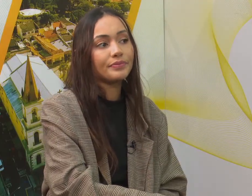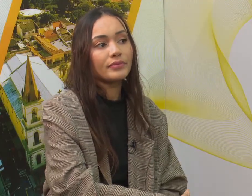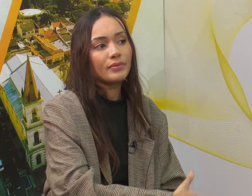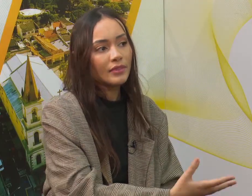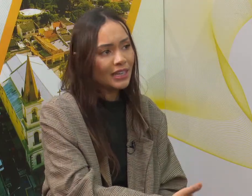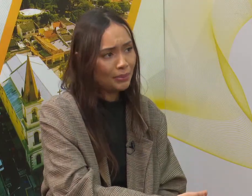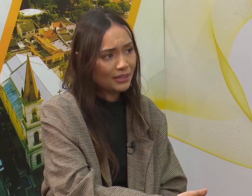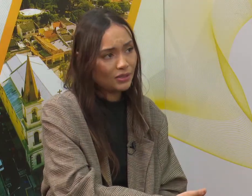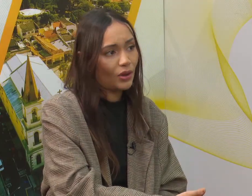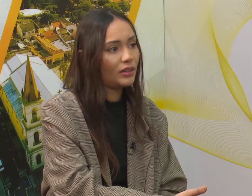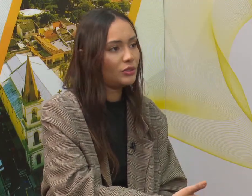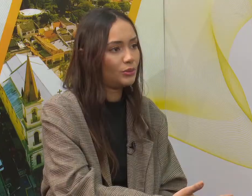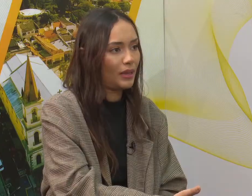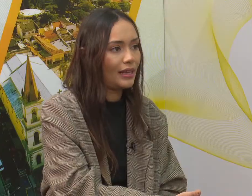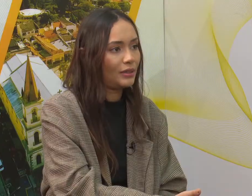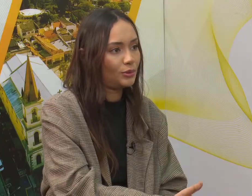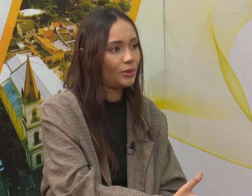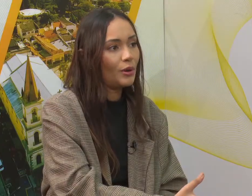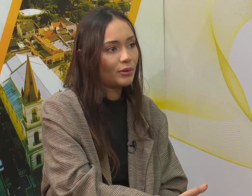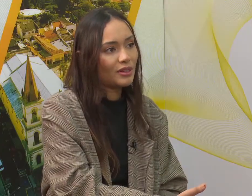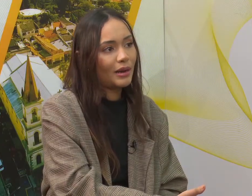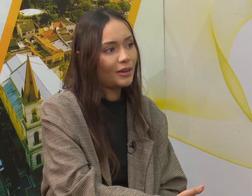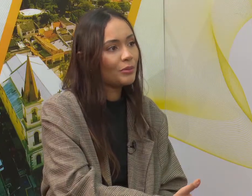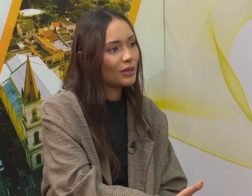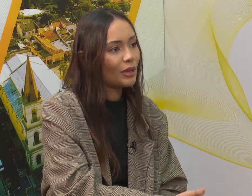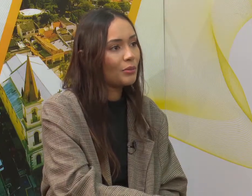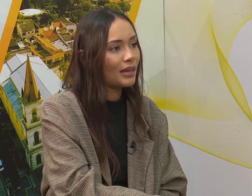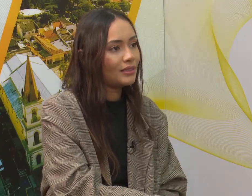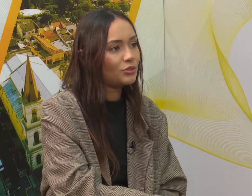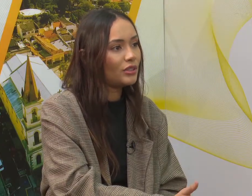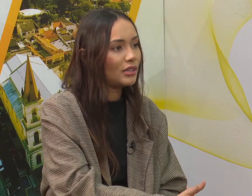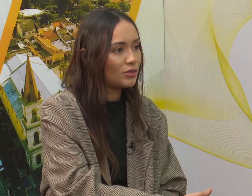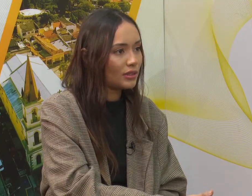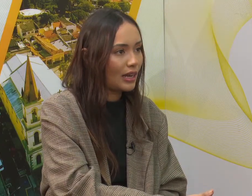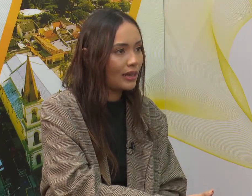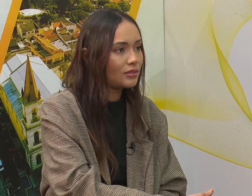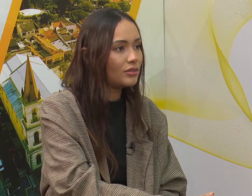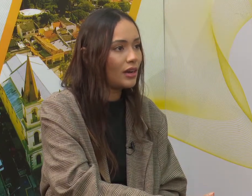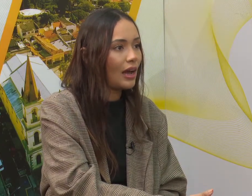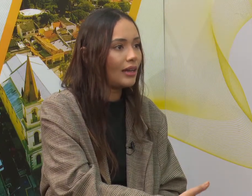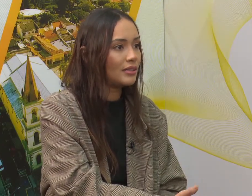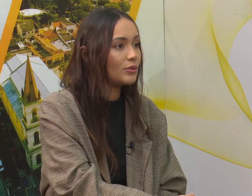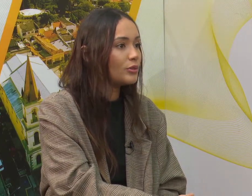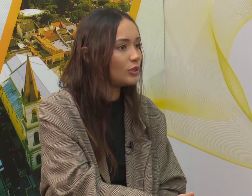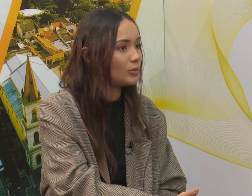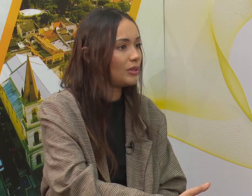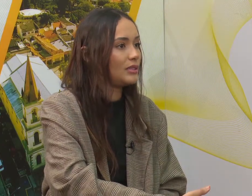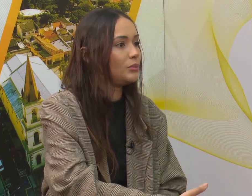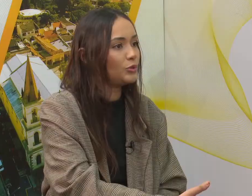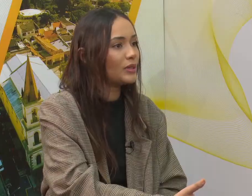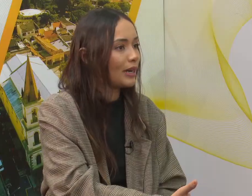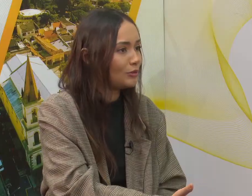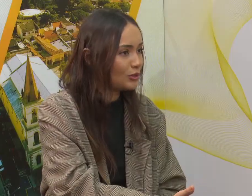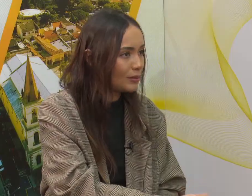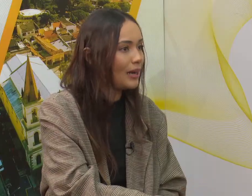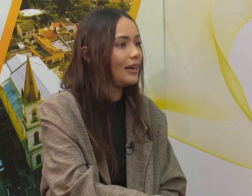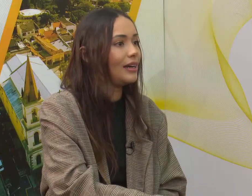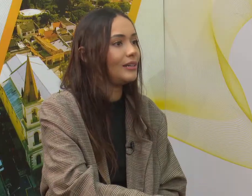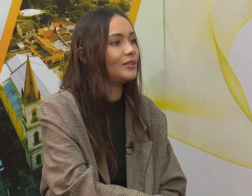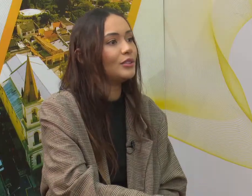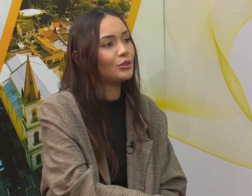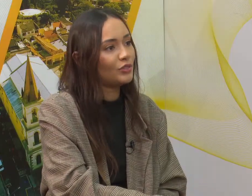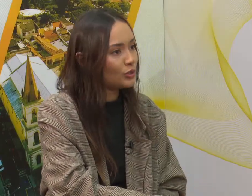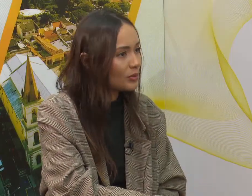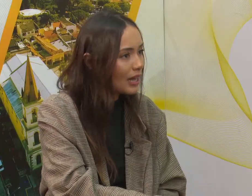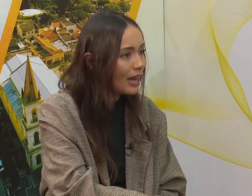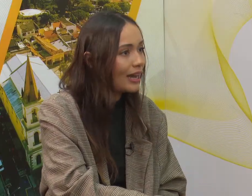manejo. E para as escolas de médio, o trabalho é um pouquinho mais direcionado às angústias, por exemplo, de mercado de